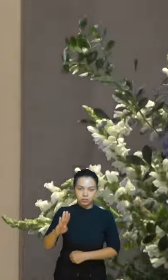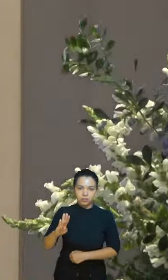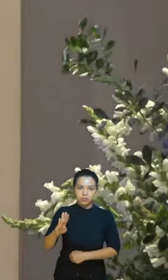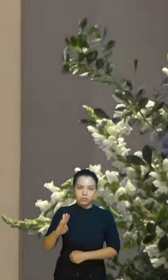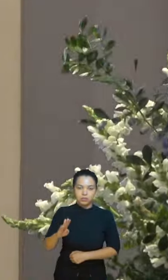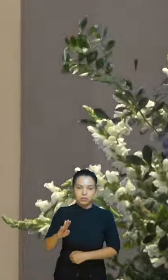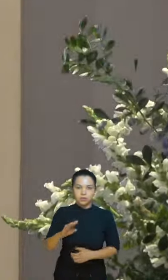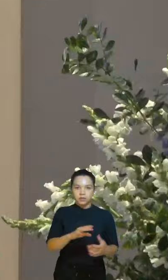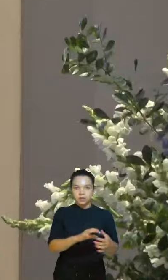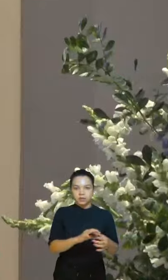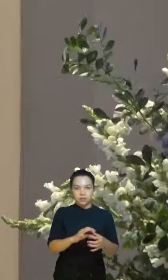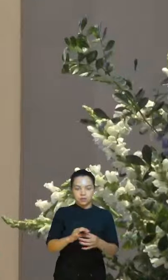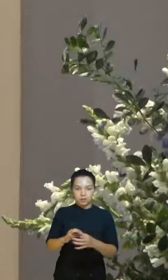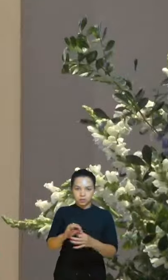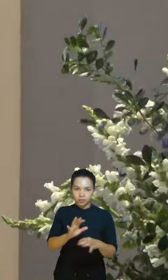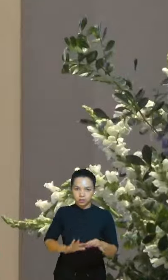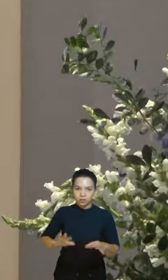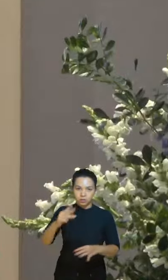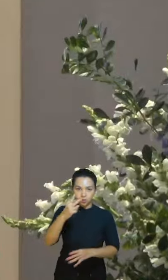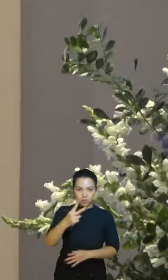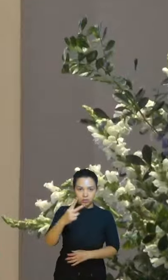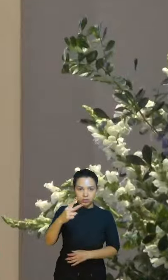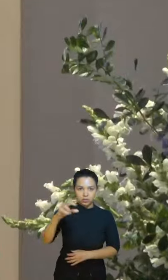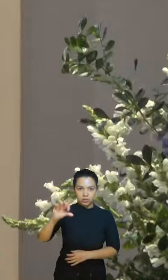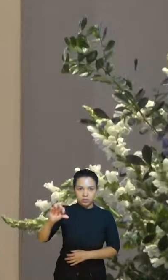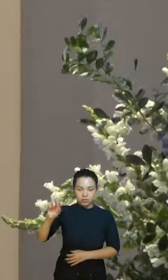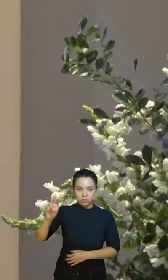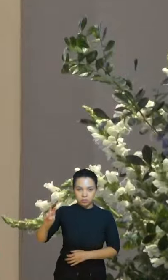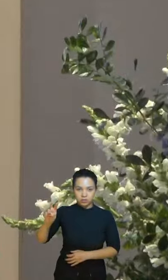geográfica em 295